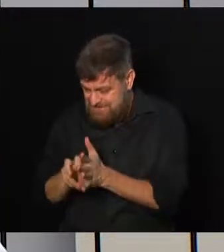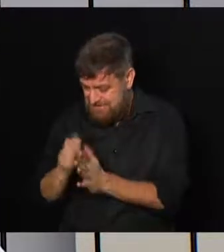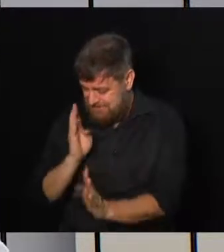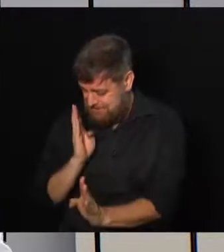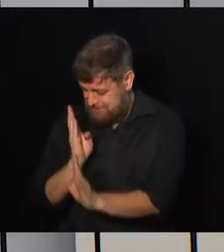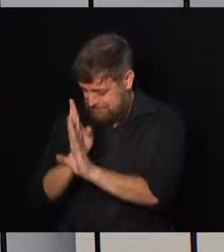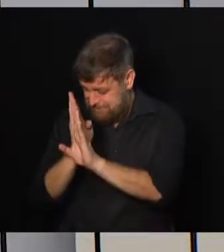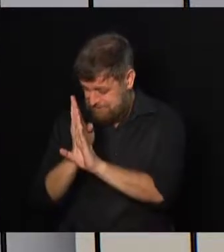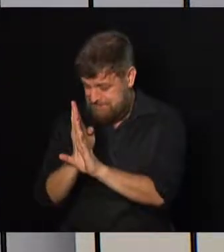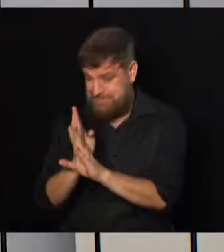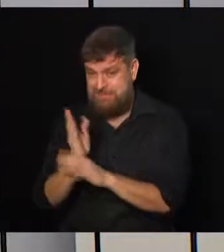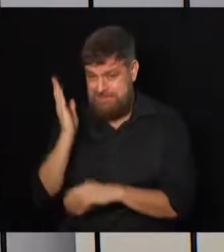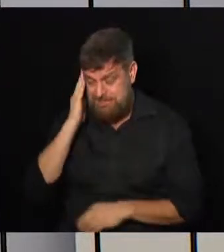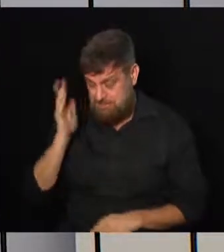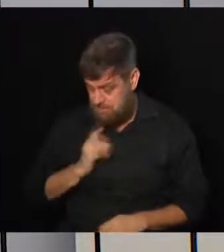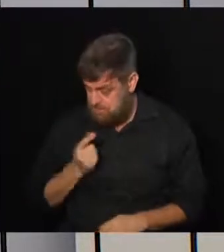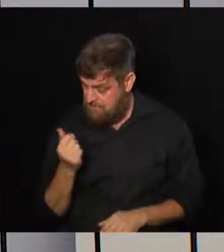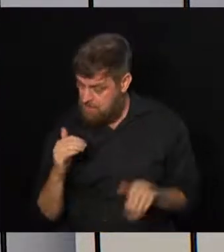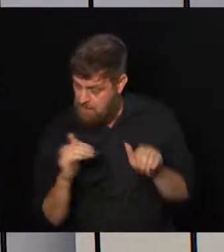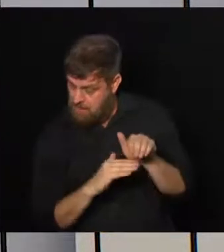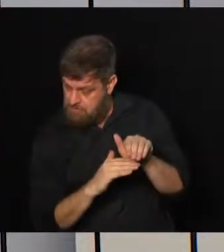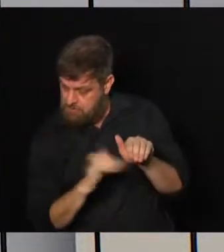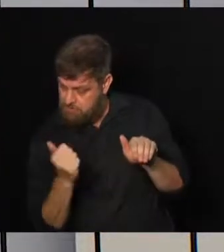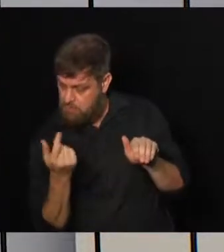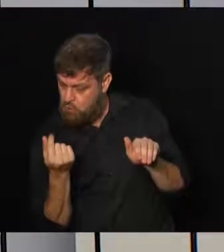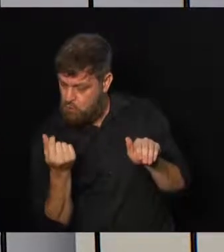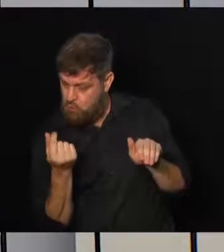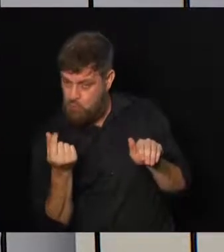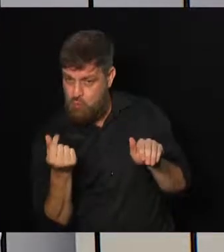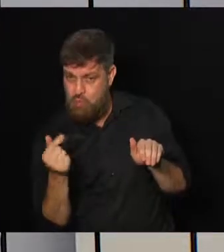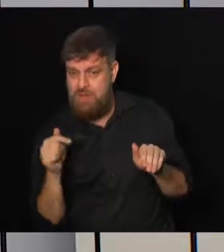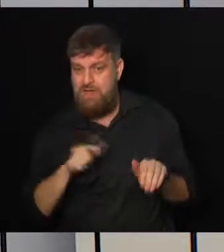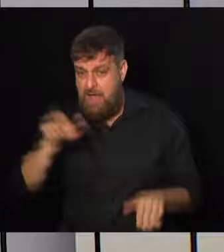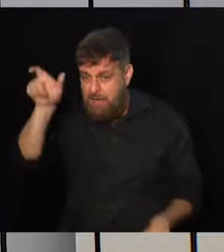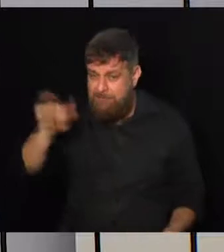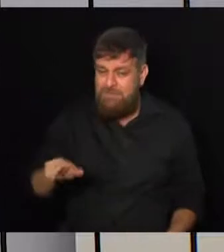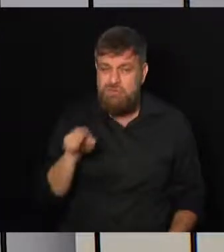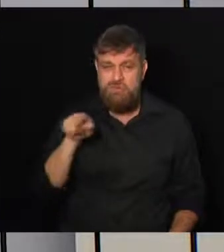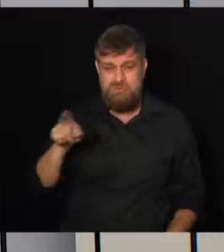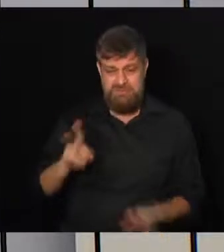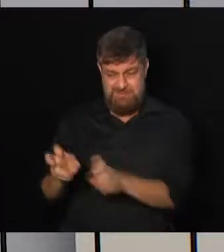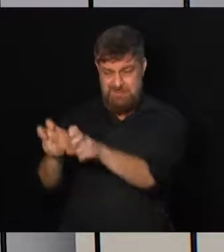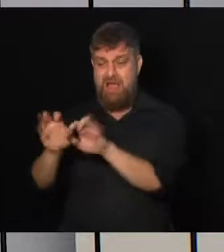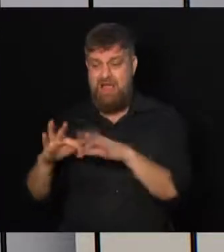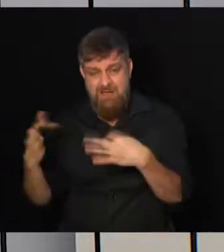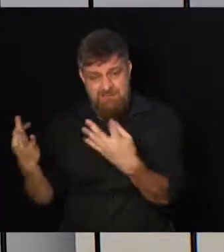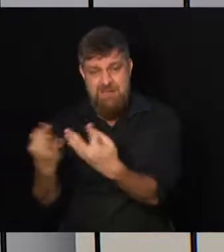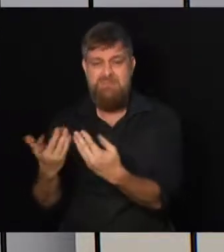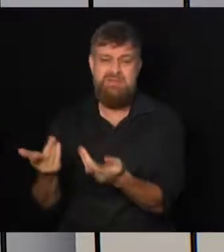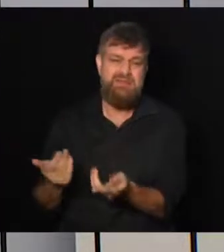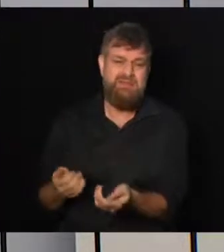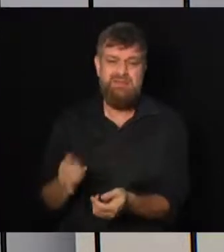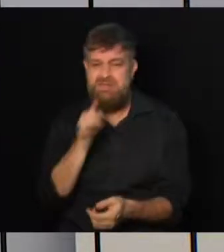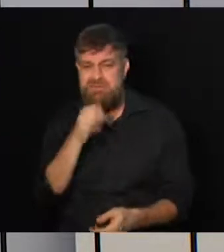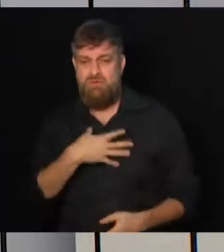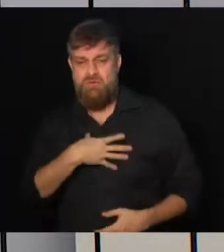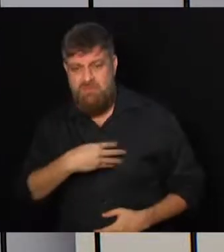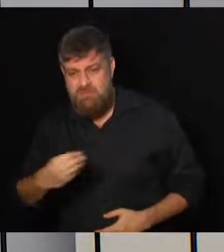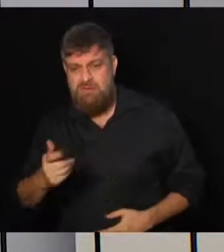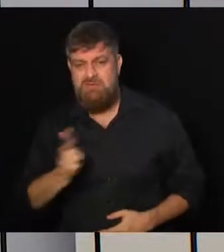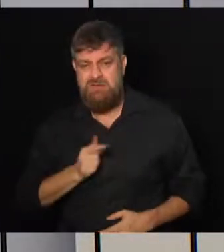condições de sacar esse benefício, não somente ela, mas também com os familiares. Se os filhos, se porventura